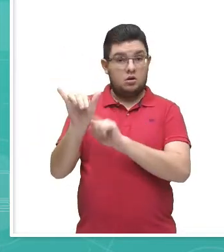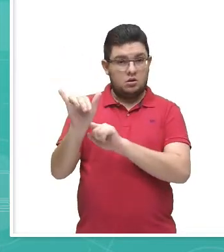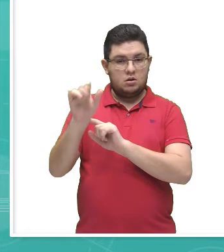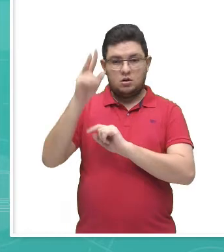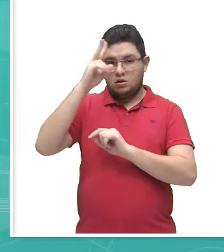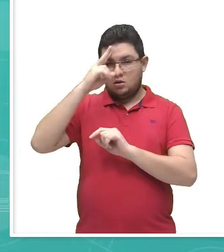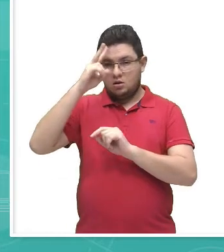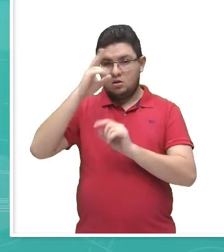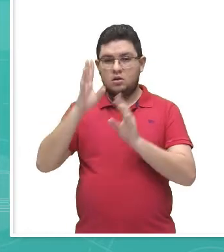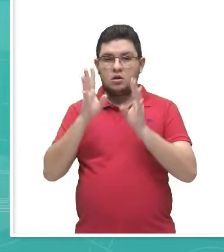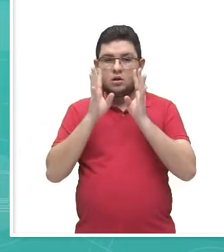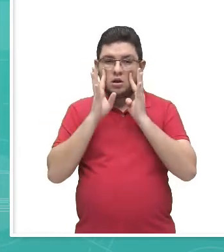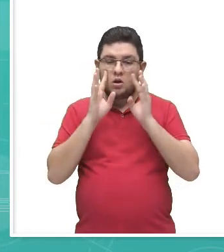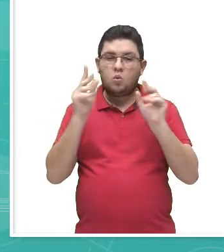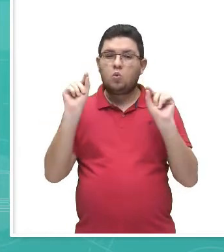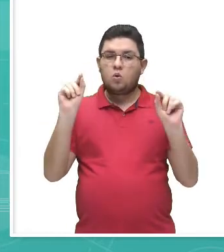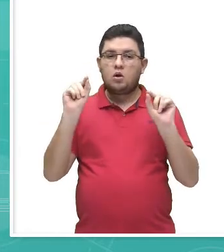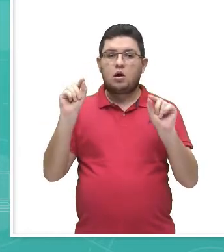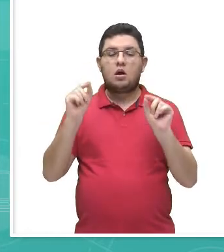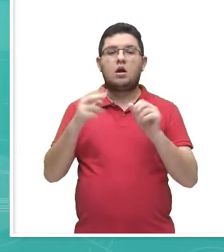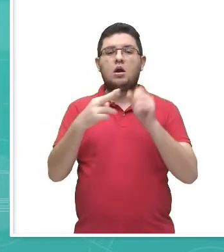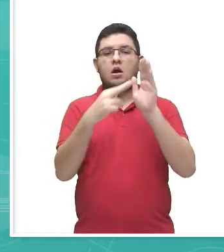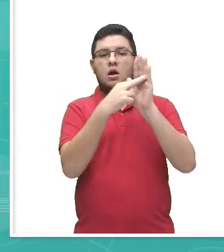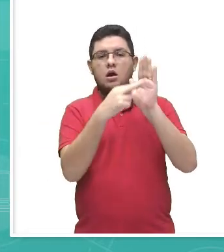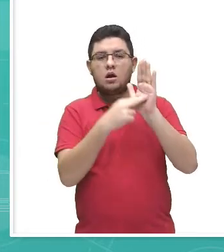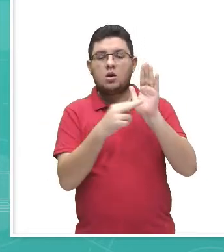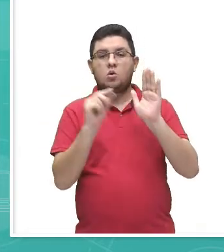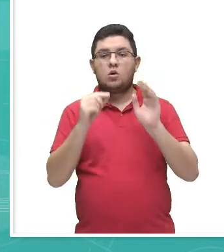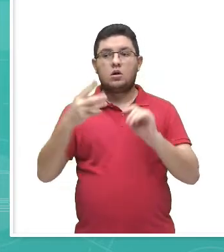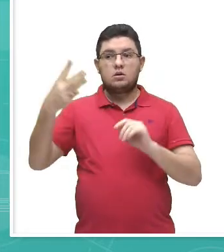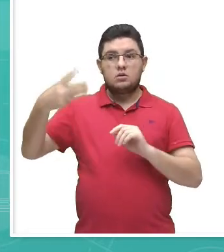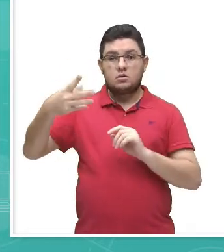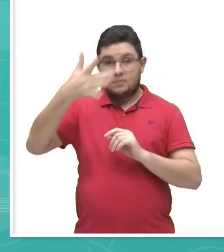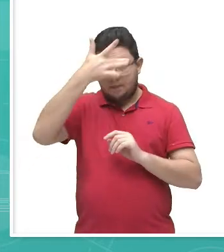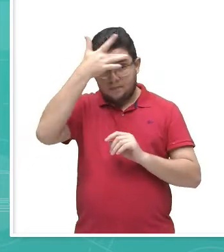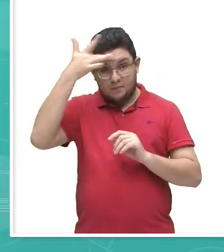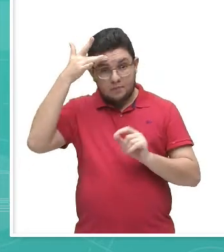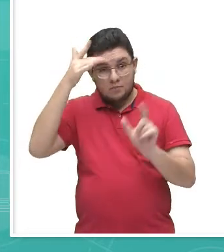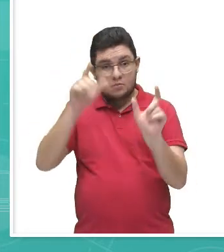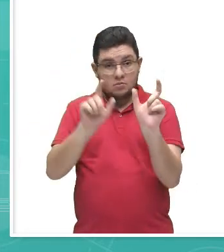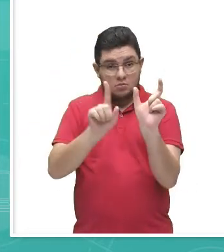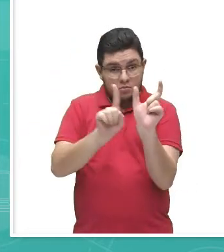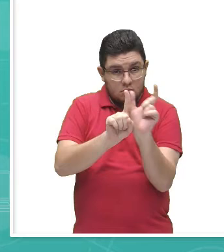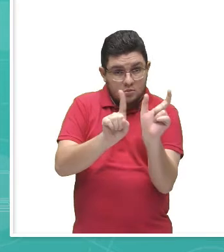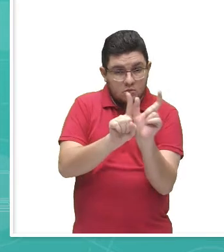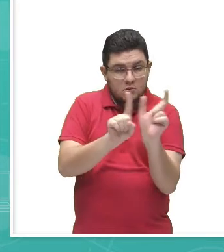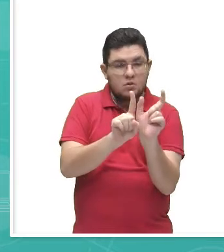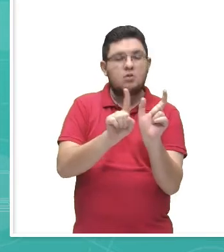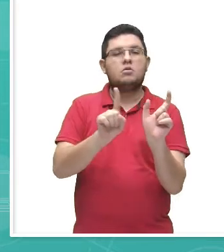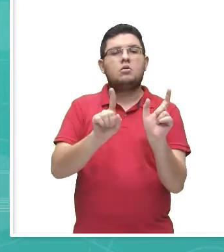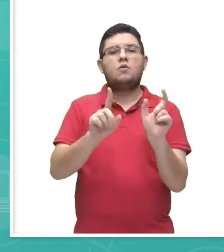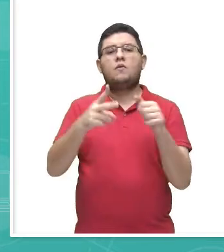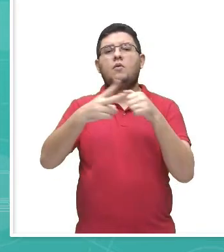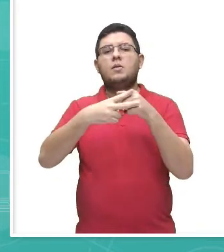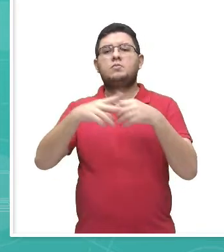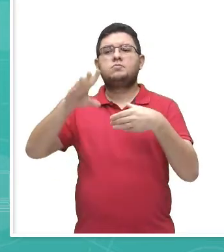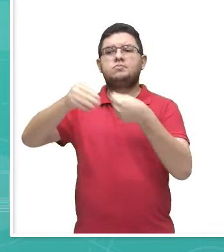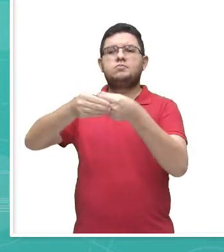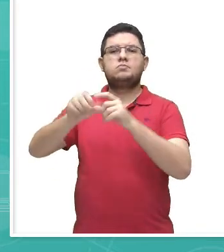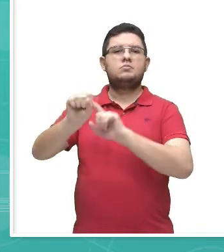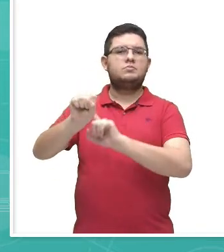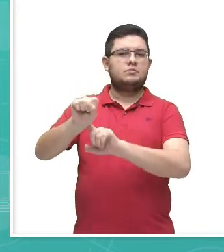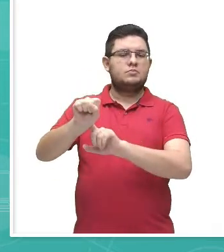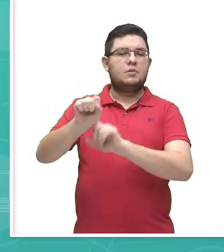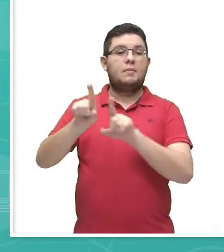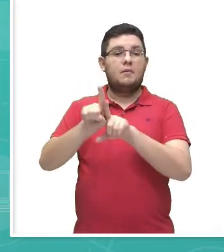do singular, né, quando o verbo é acrescido de S, aí tem a sub-regra ali que diz respeito ao Y, né? Então,